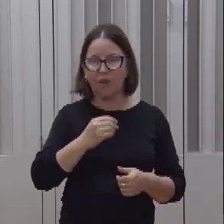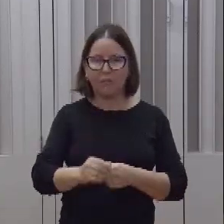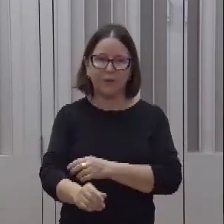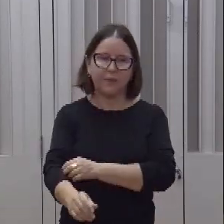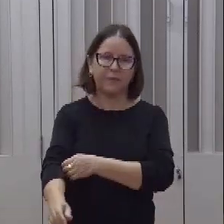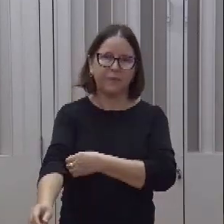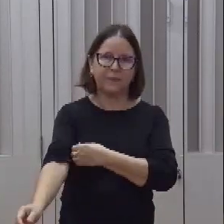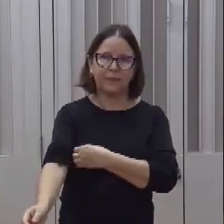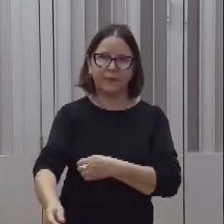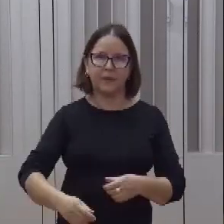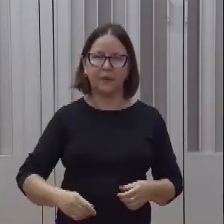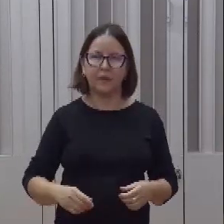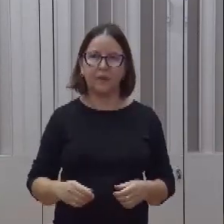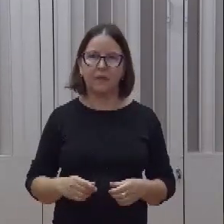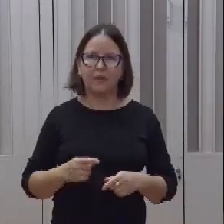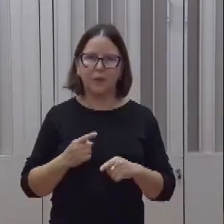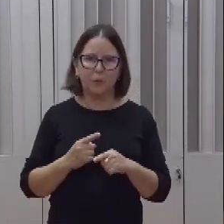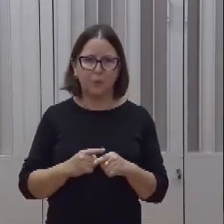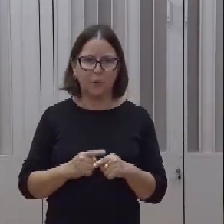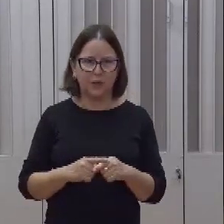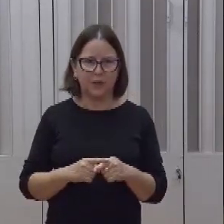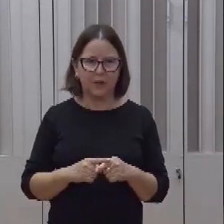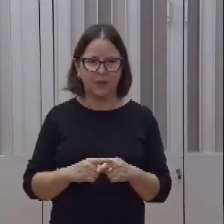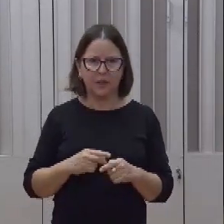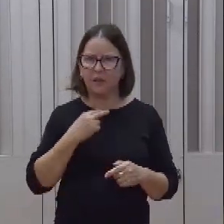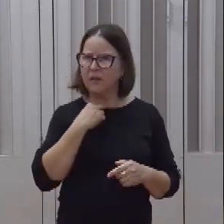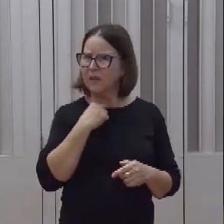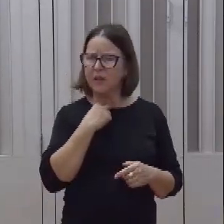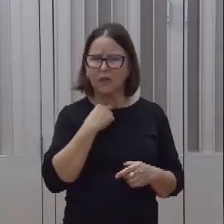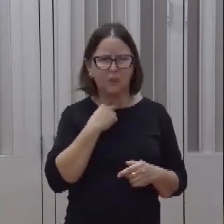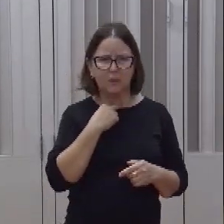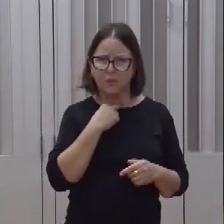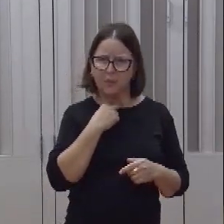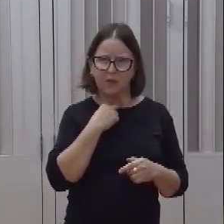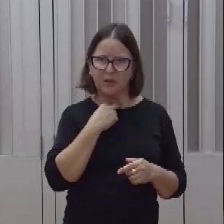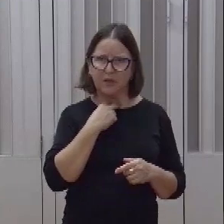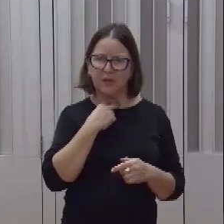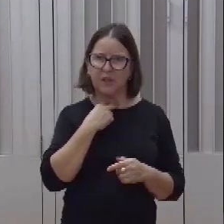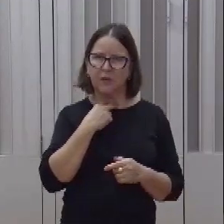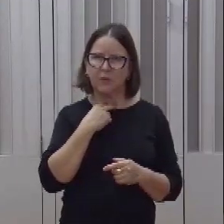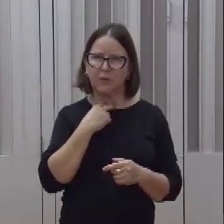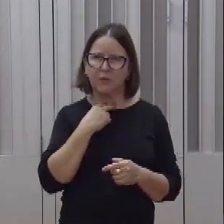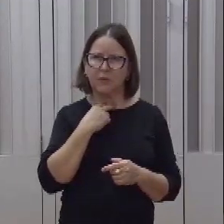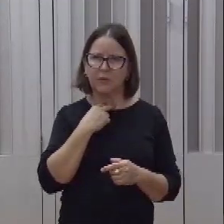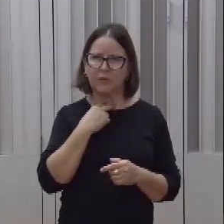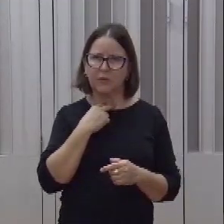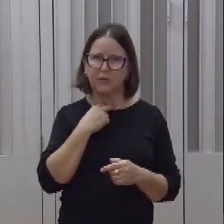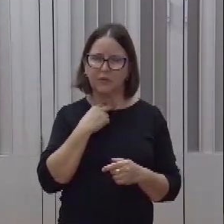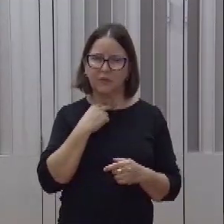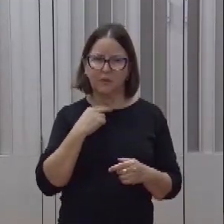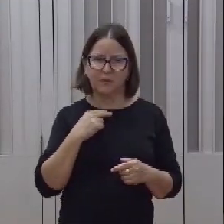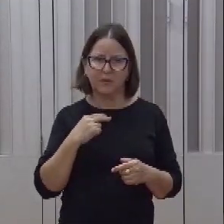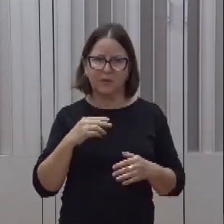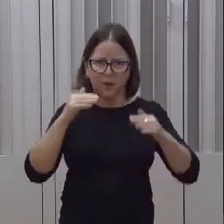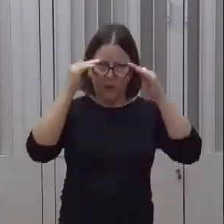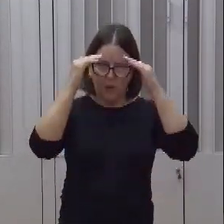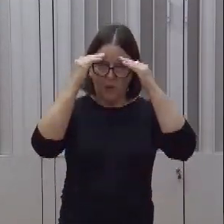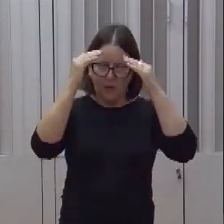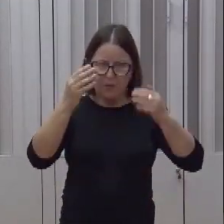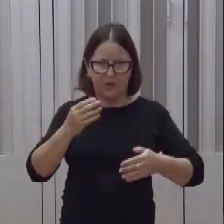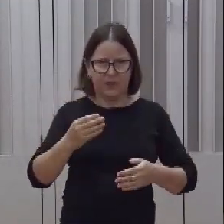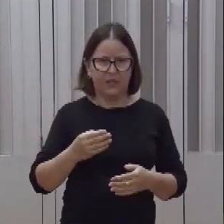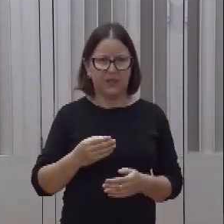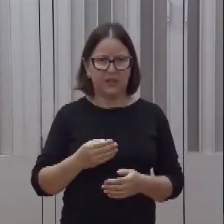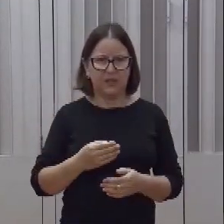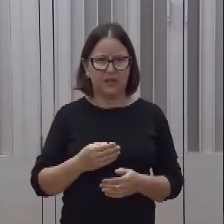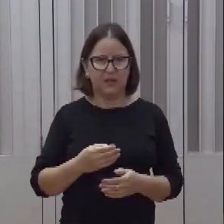Porque nós não podemos simplesmente nos ater a que autoridades pagãs governem a